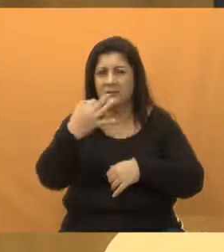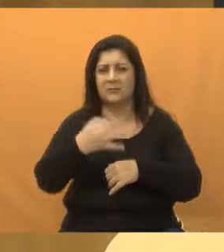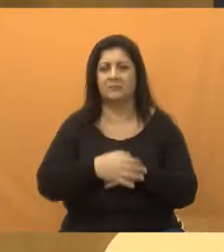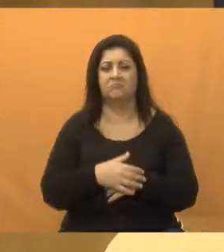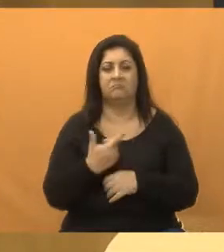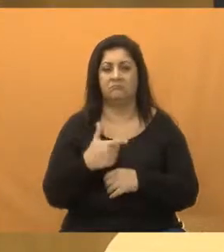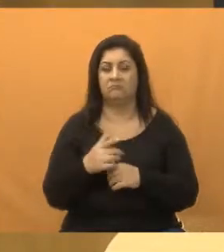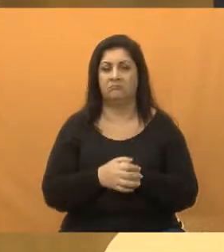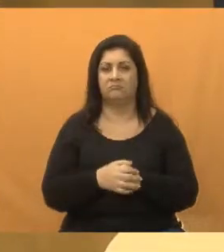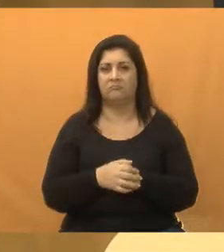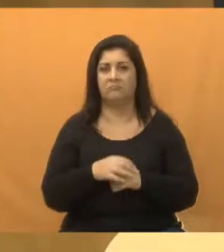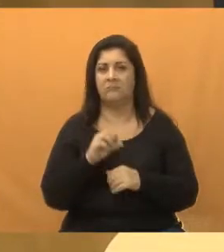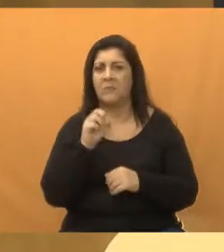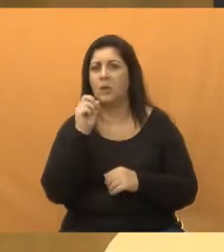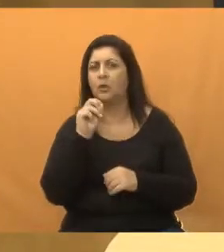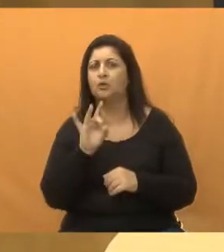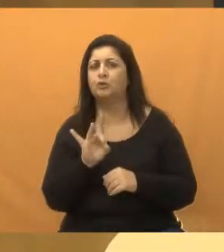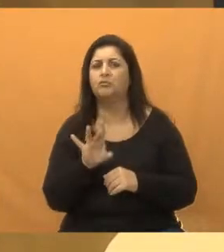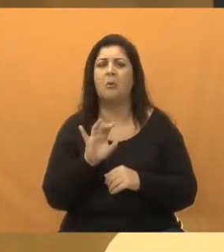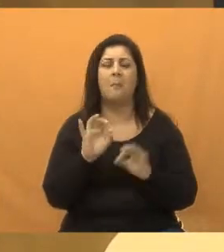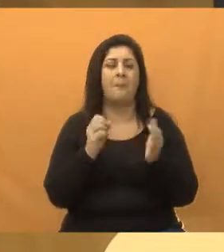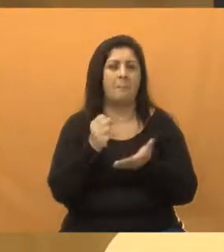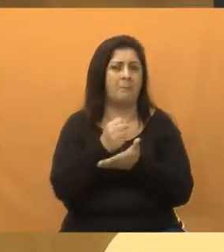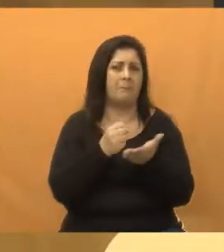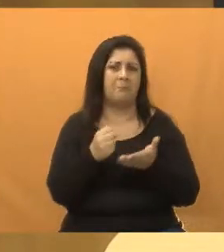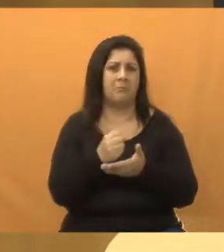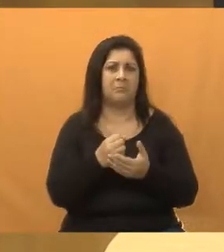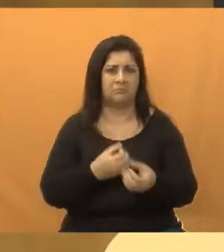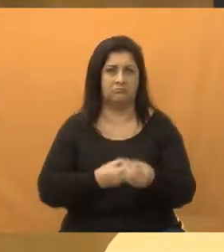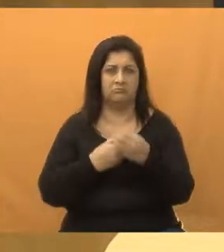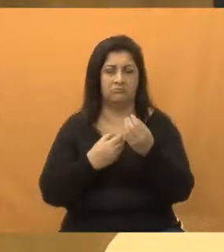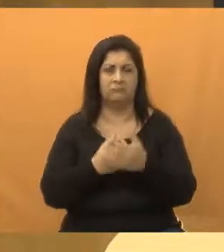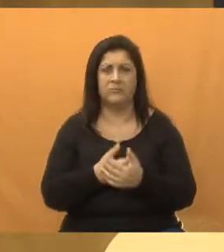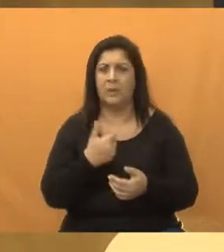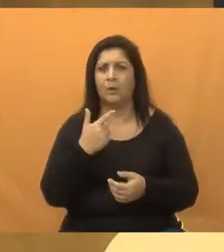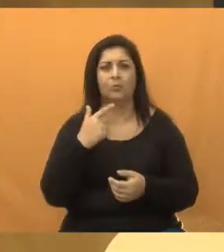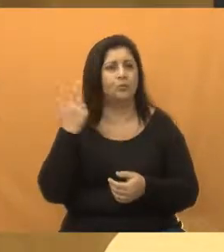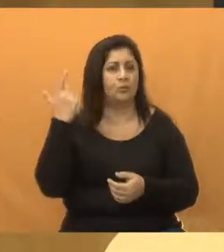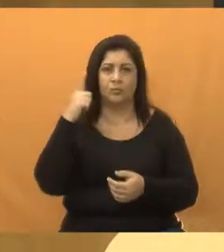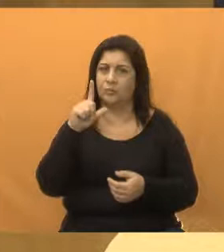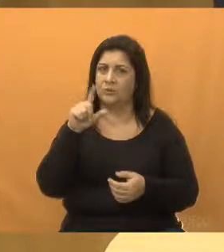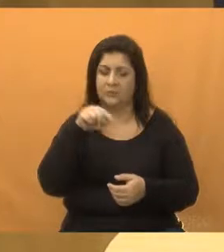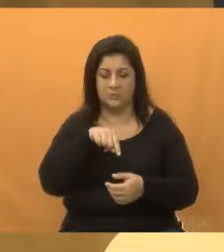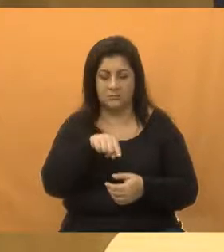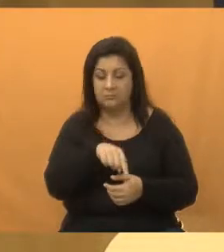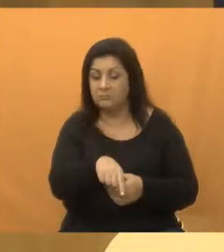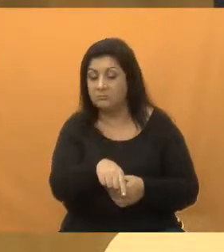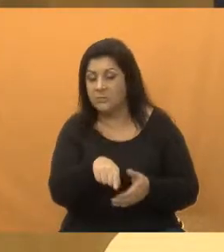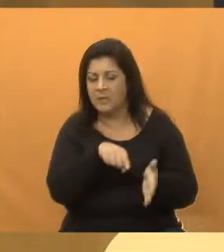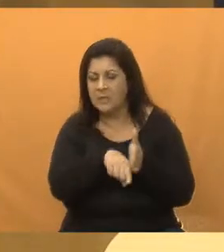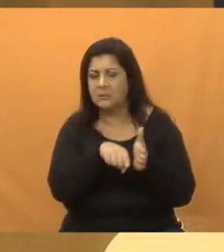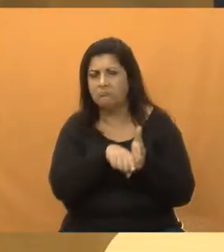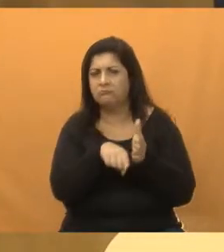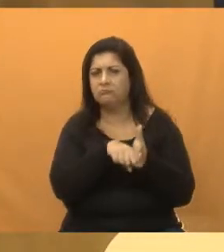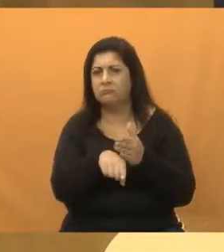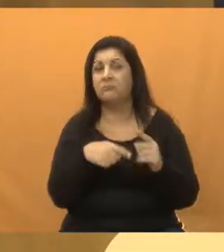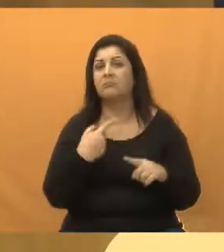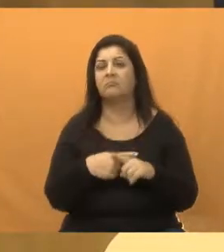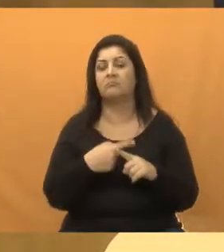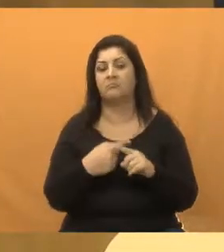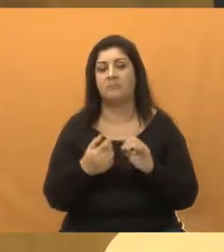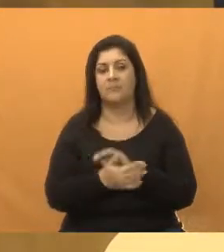Você só consegue ver o frango inteiro ali. Você não consegue aprofundar, você não consegue ver os detalhes. Por